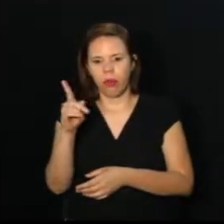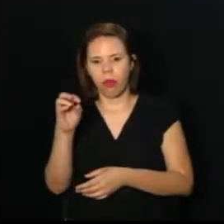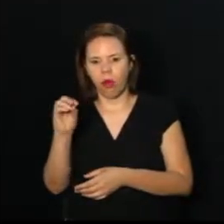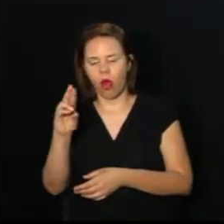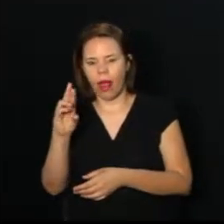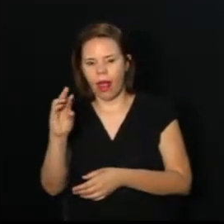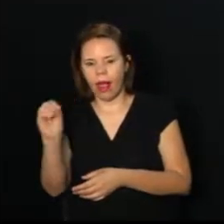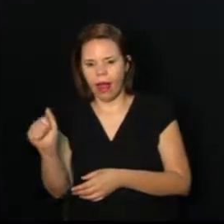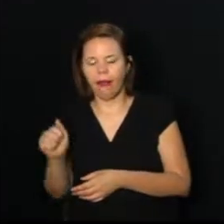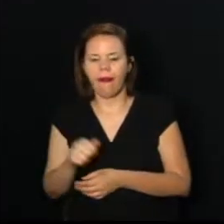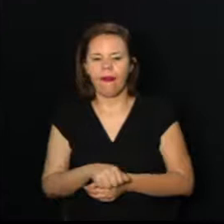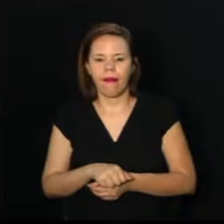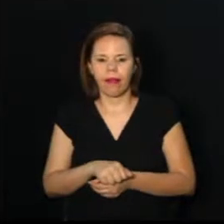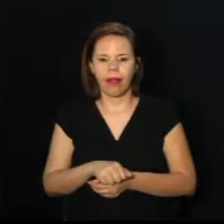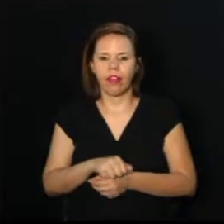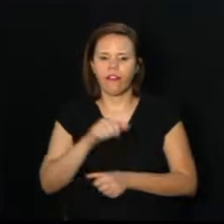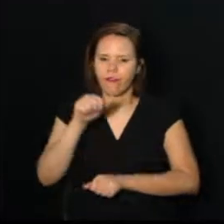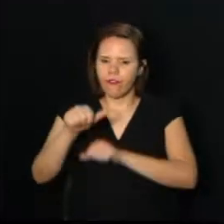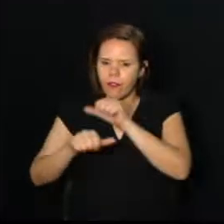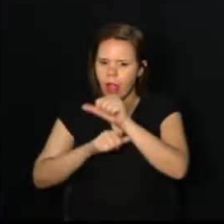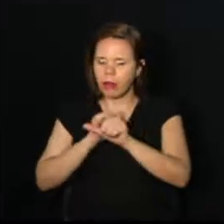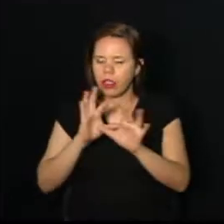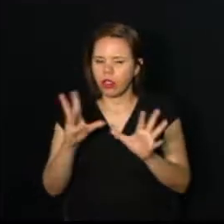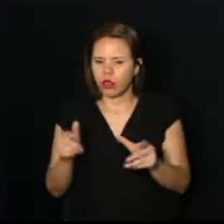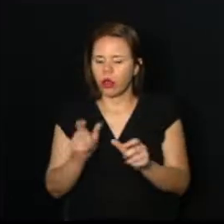decodificar toda essa palavra.